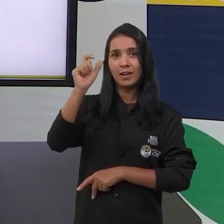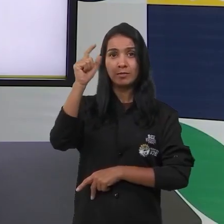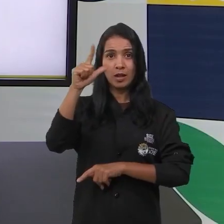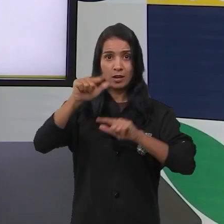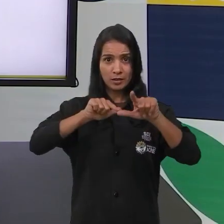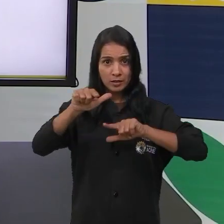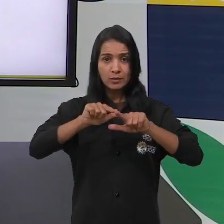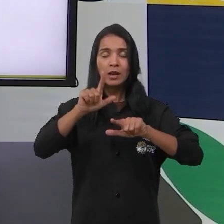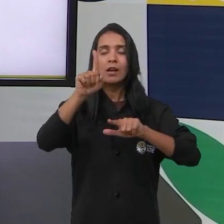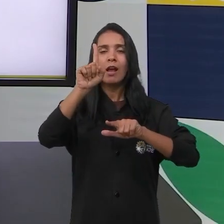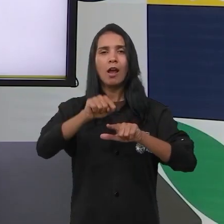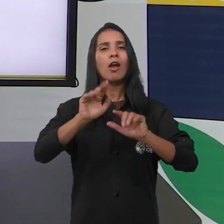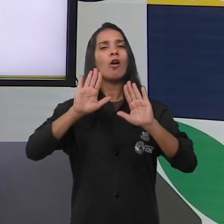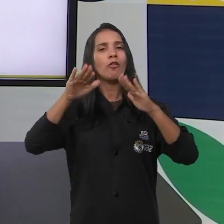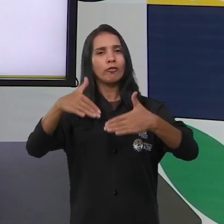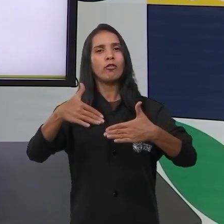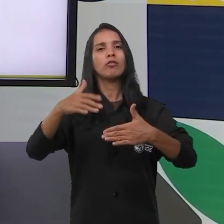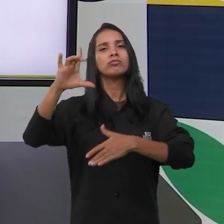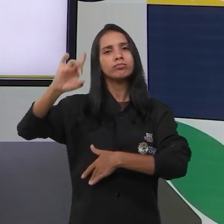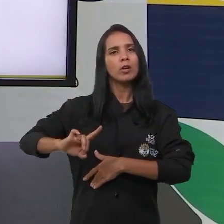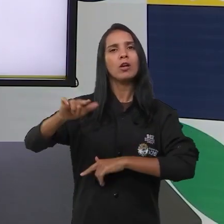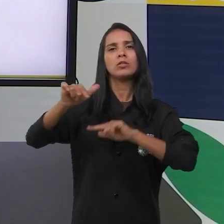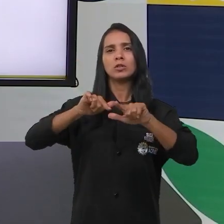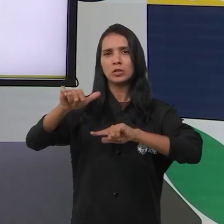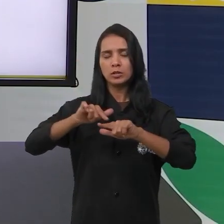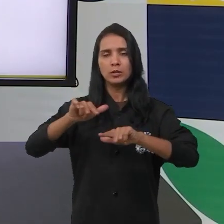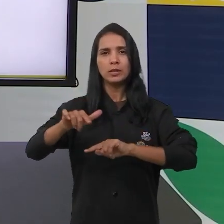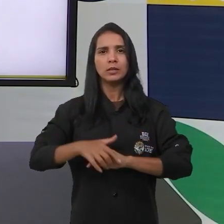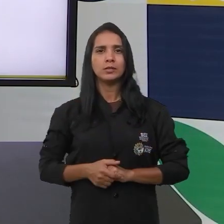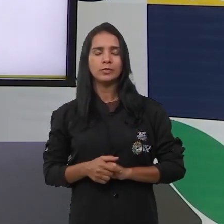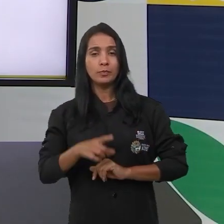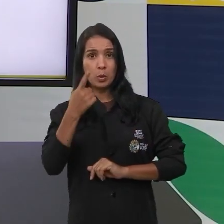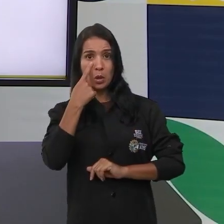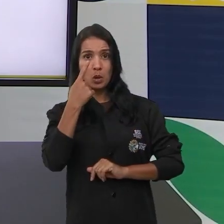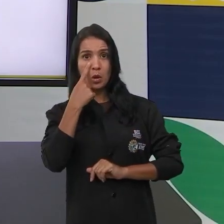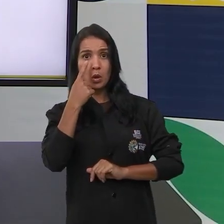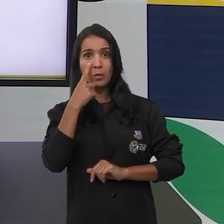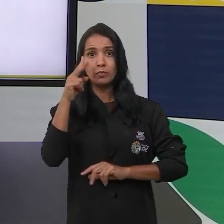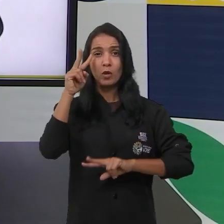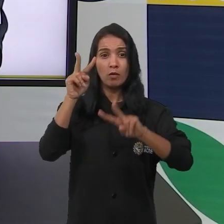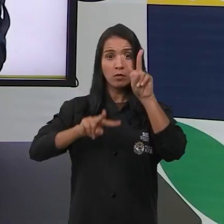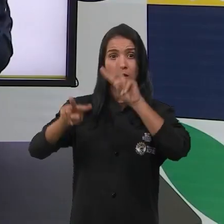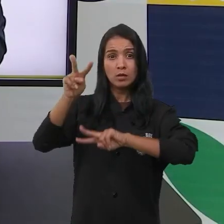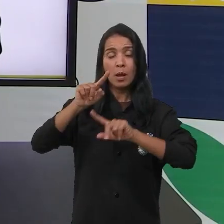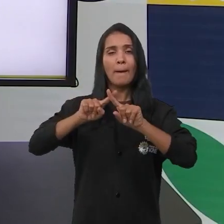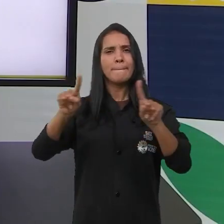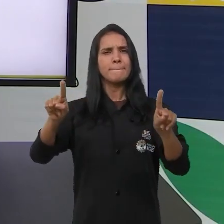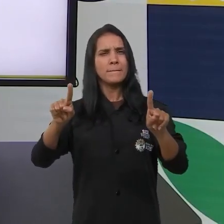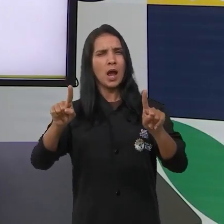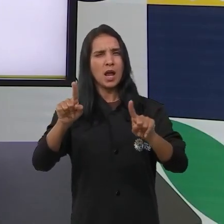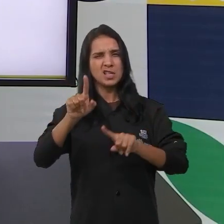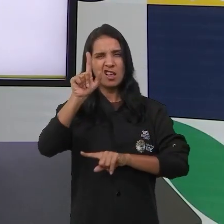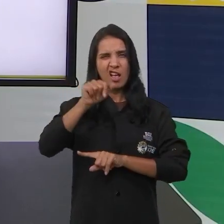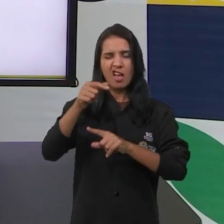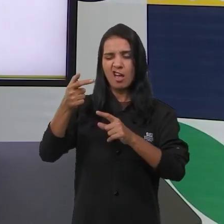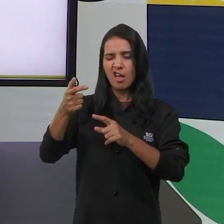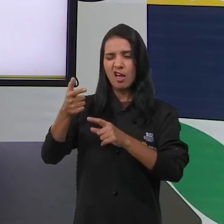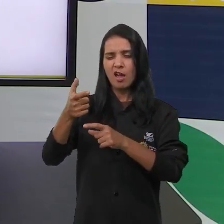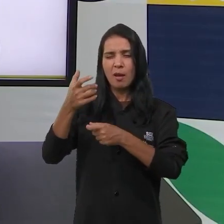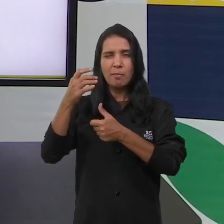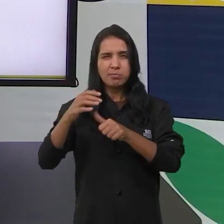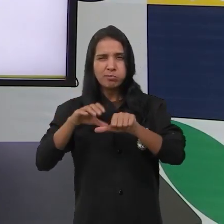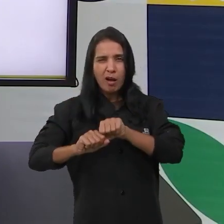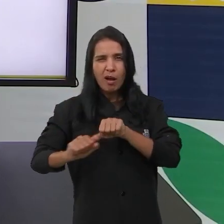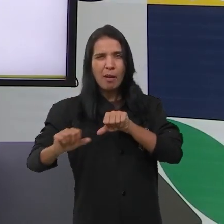para proteger o trabalhador. Gente, eu vou fazer uma breve observação para a gente não politizar esses assuntos, né? Eu não estou puxando o saco